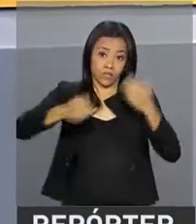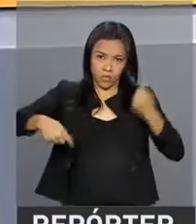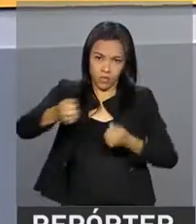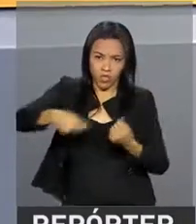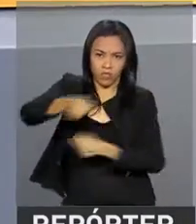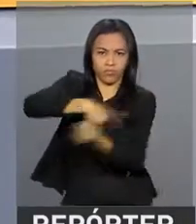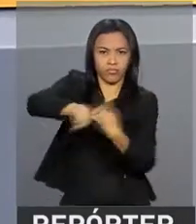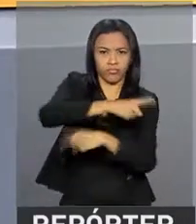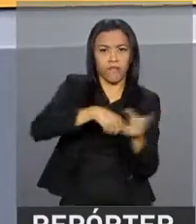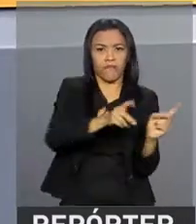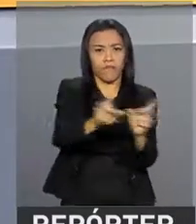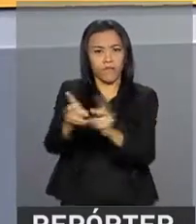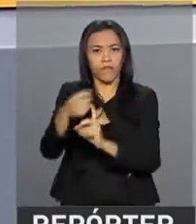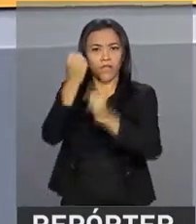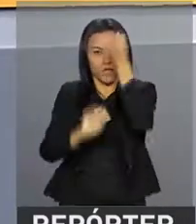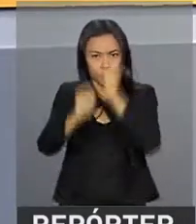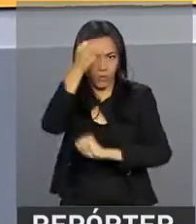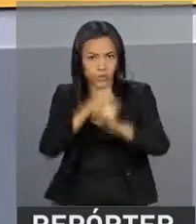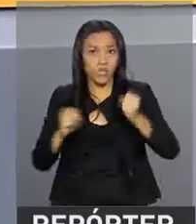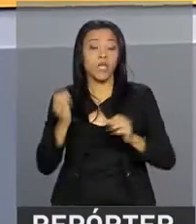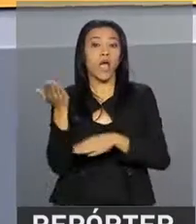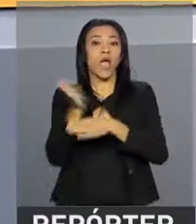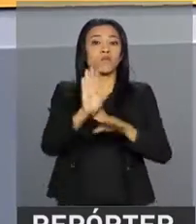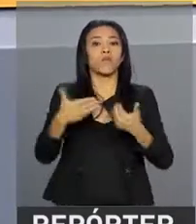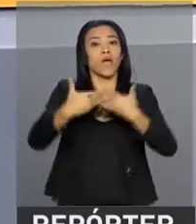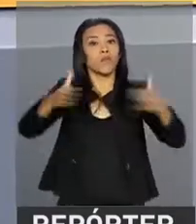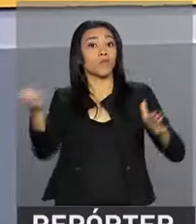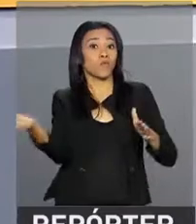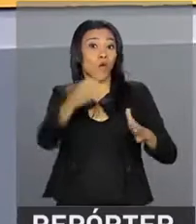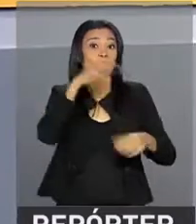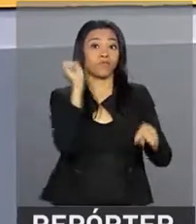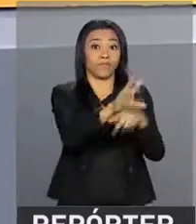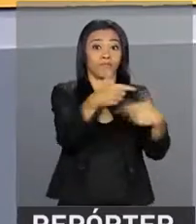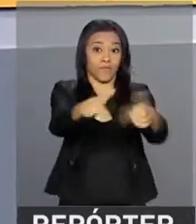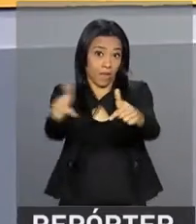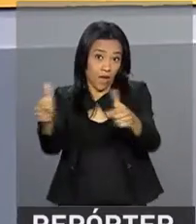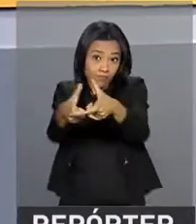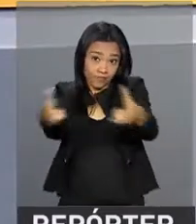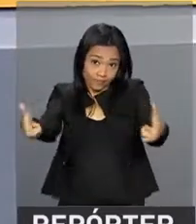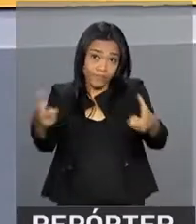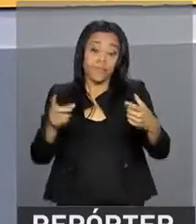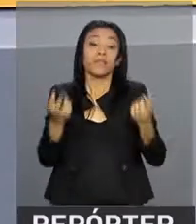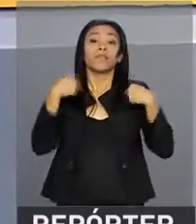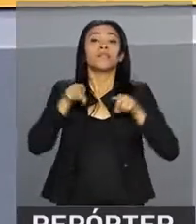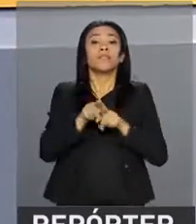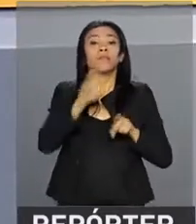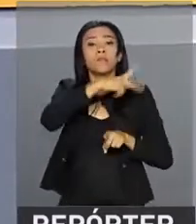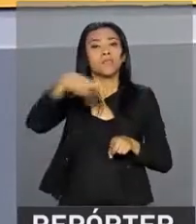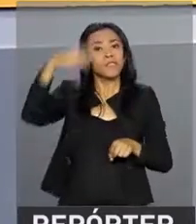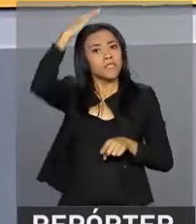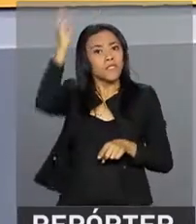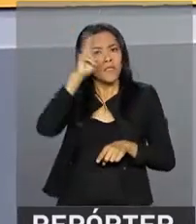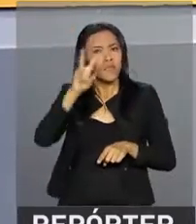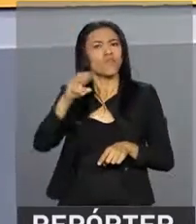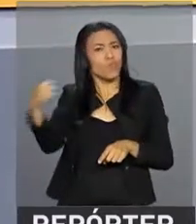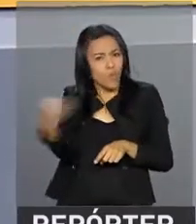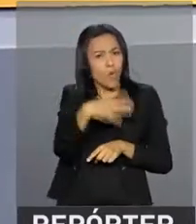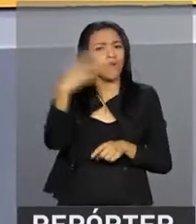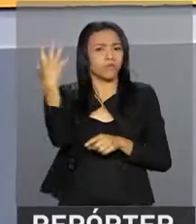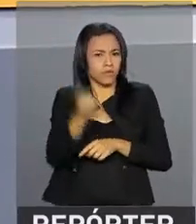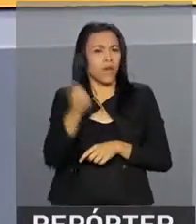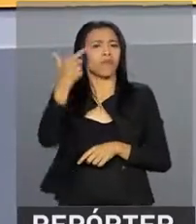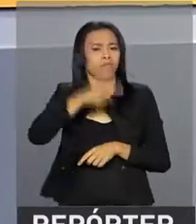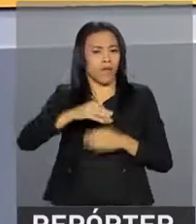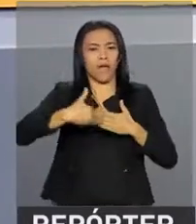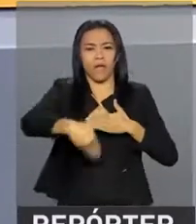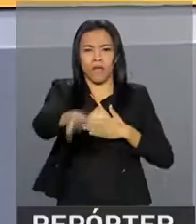a indústria e ajudou a abrir novos postos de trabalho o presidente lembrou ainda que um novo saque vai ser liberado desta vez